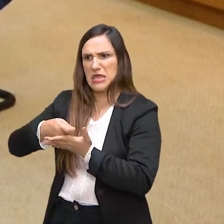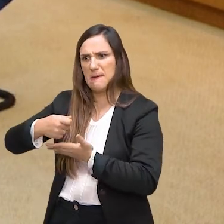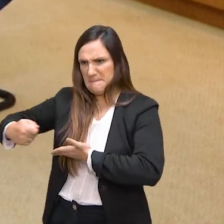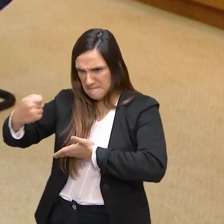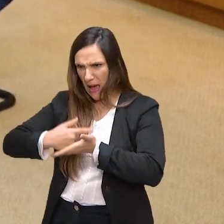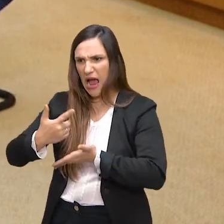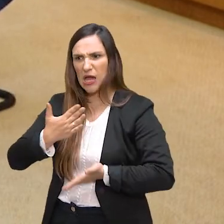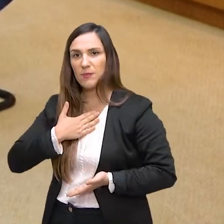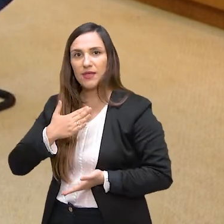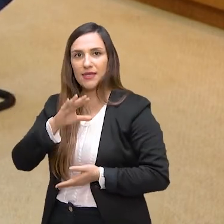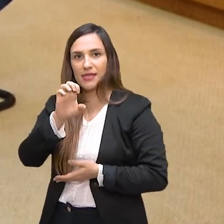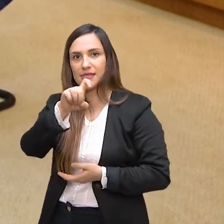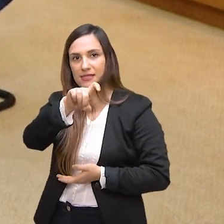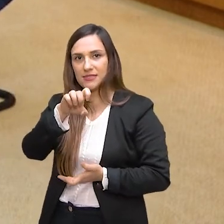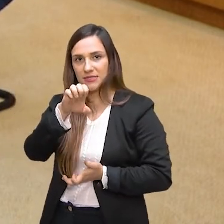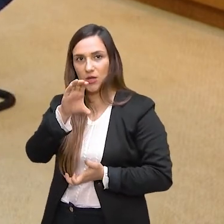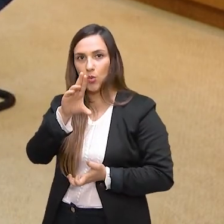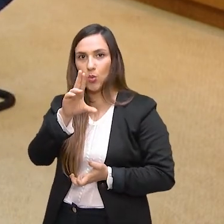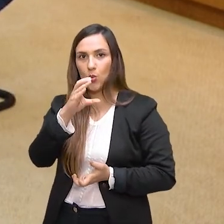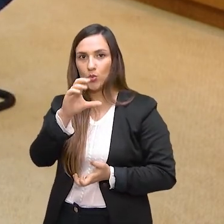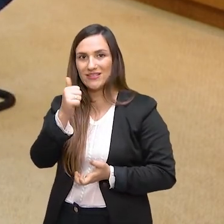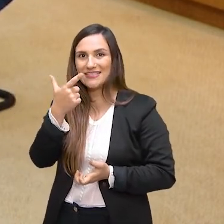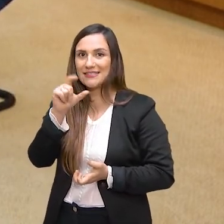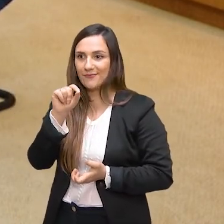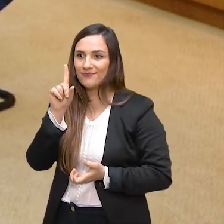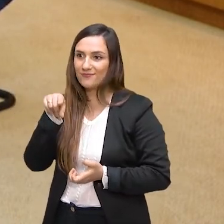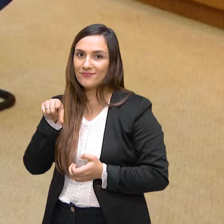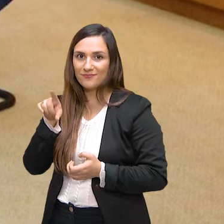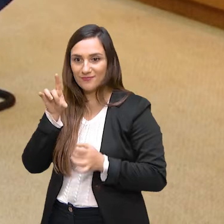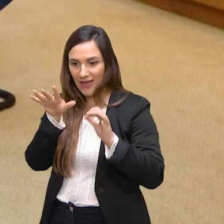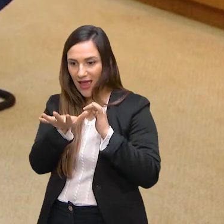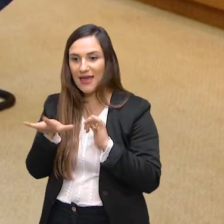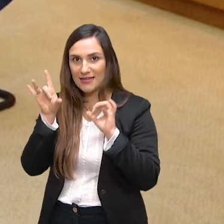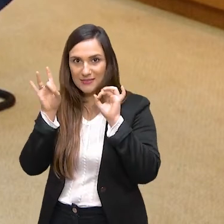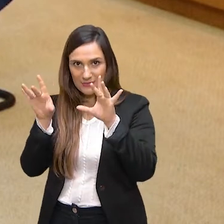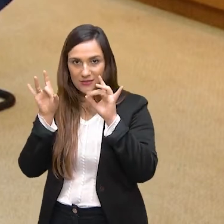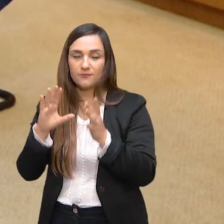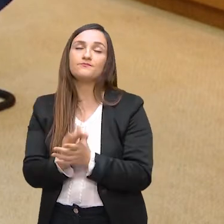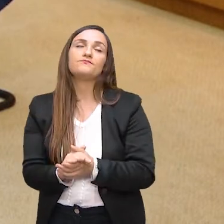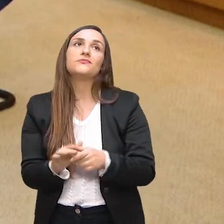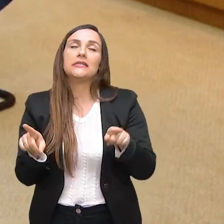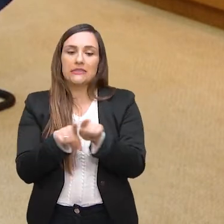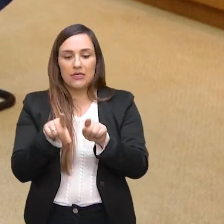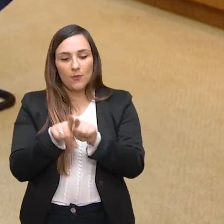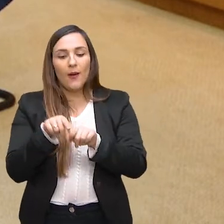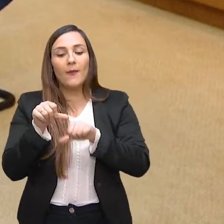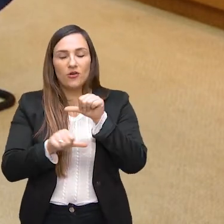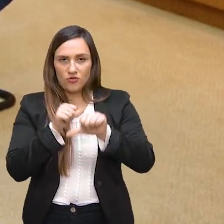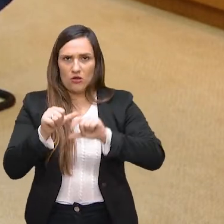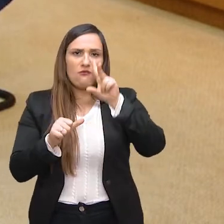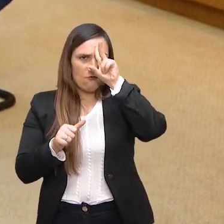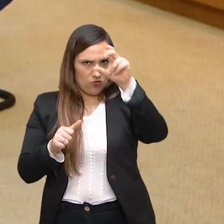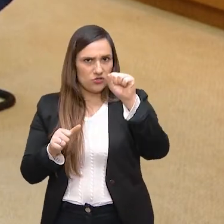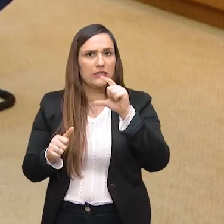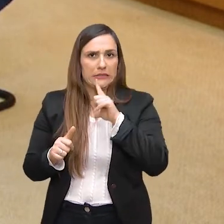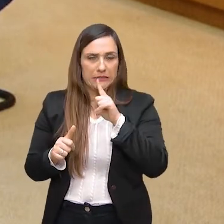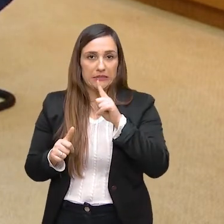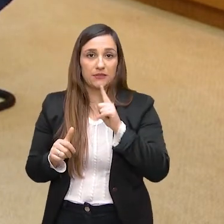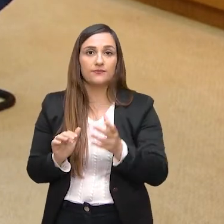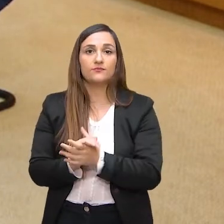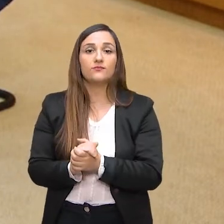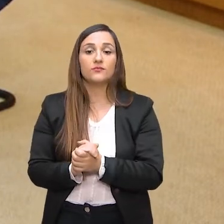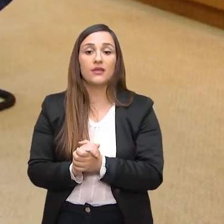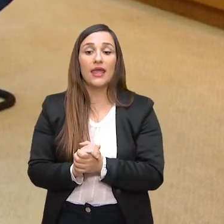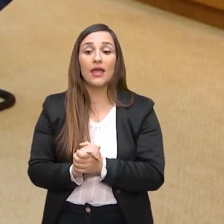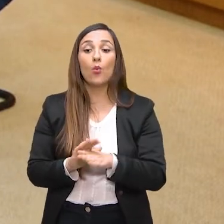foi separado com muita nitidez. Uma outra mudança muito forte, muito representativa, foram